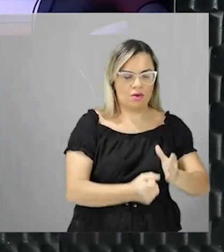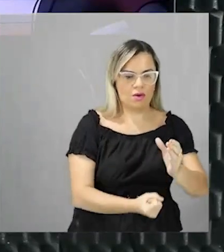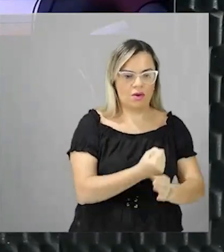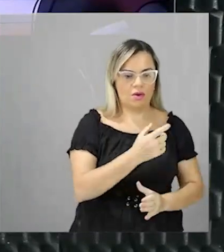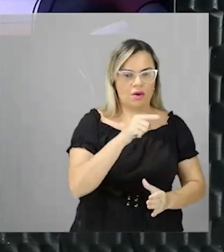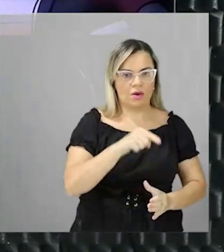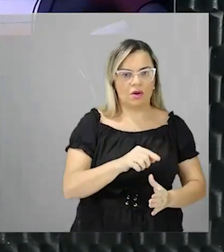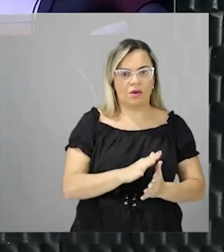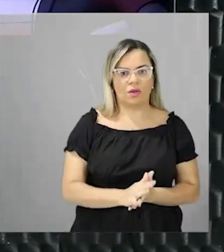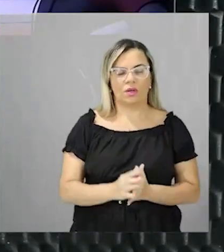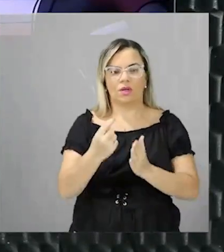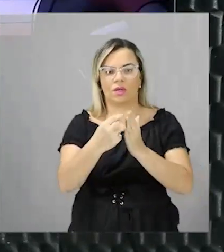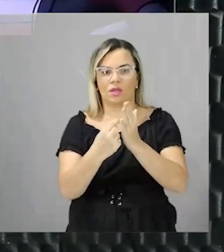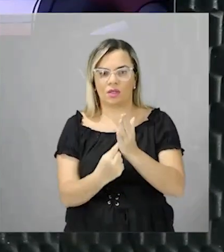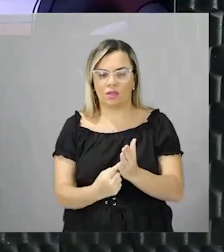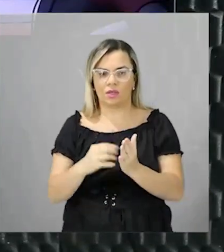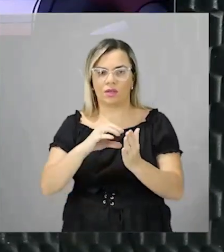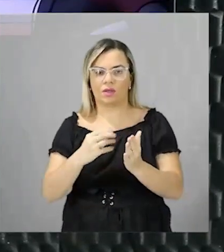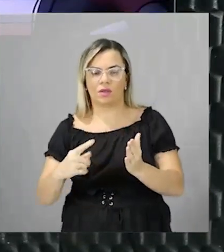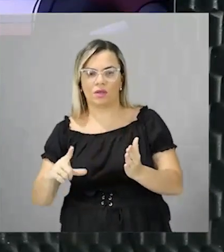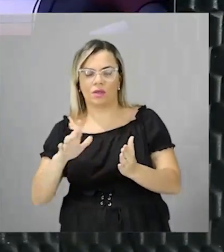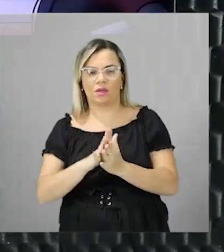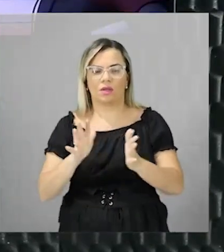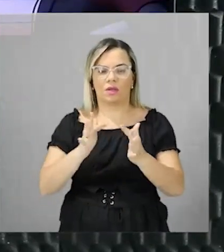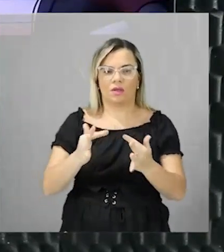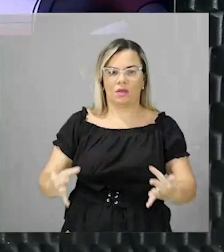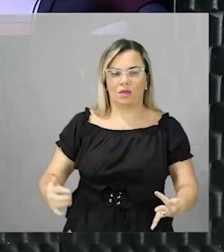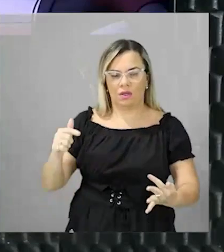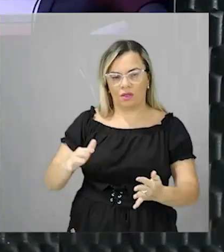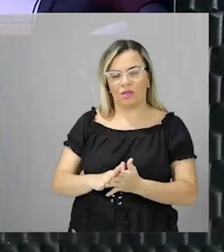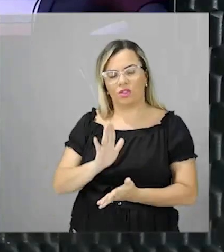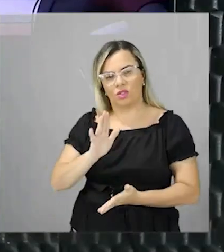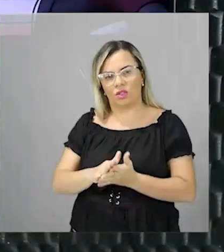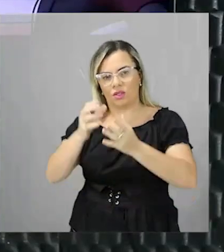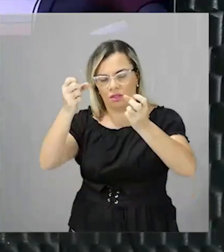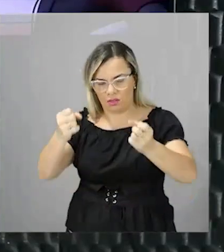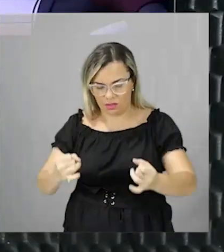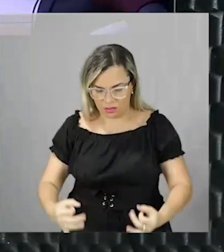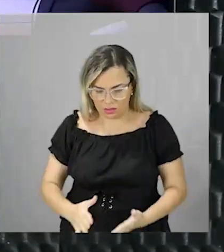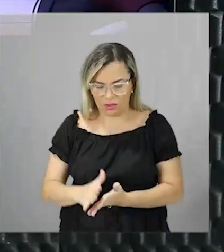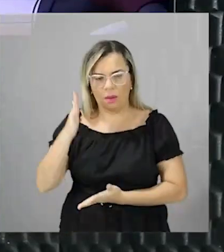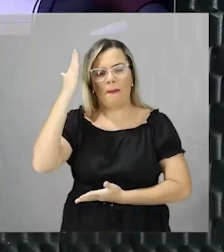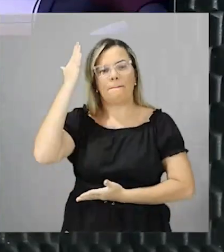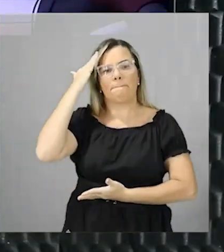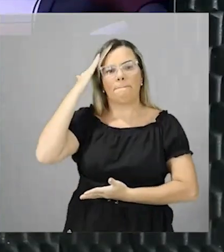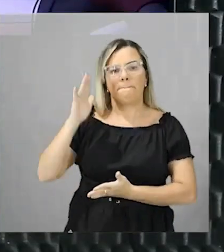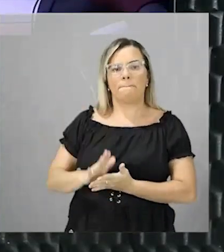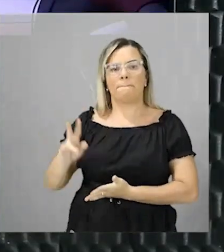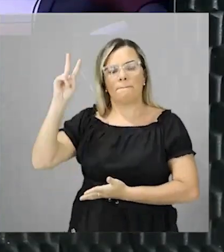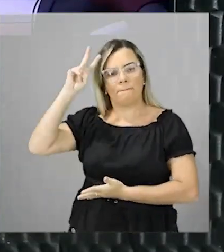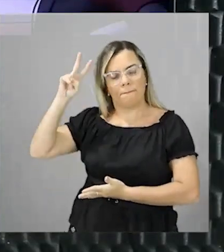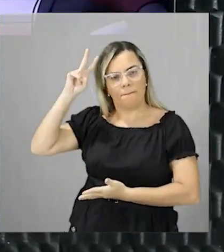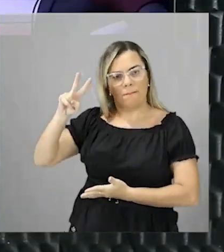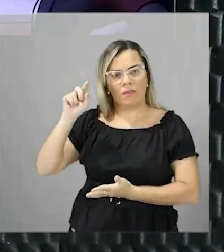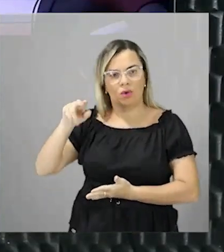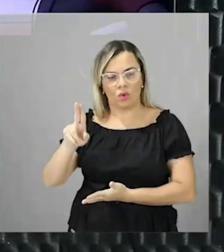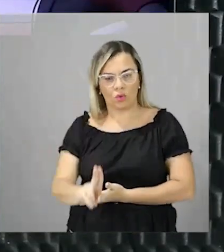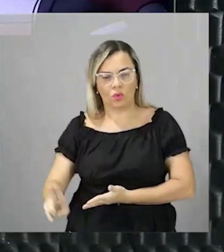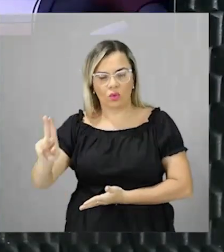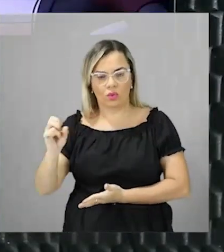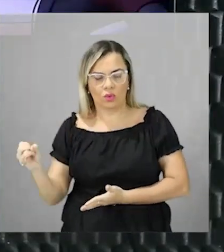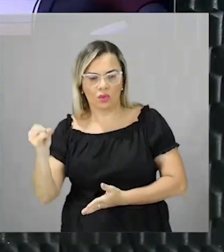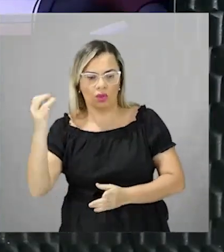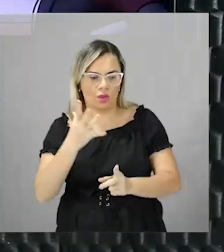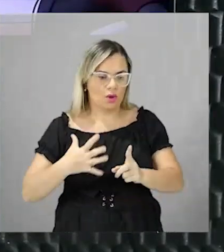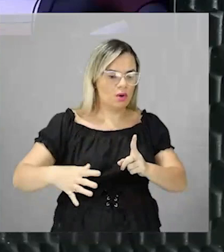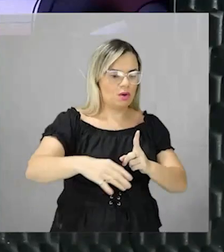e as suas classificações, que é bem simples de entender e a gente vai falar sobre isso hoje, tu precisa te lembrar das funções que essa rocha pode servir